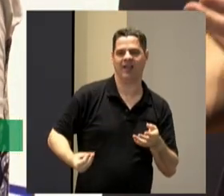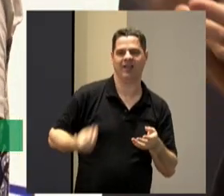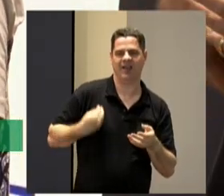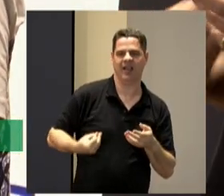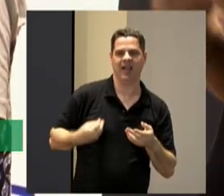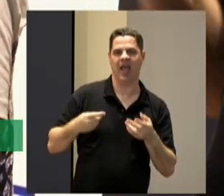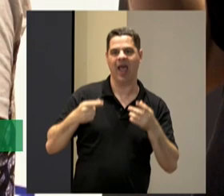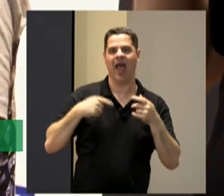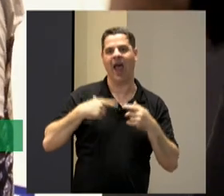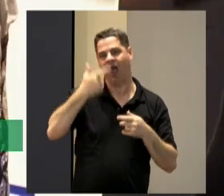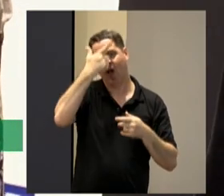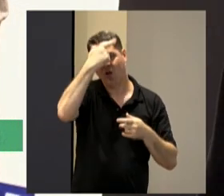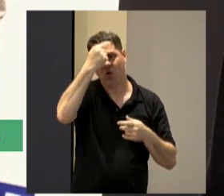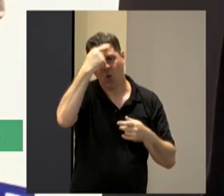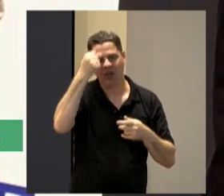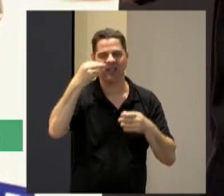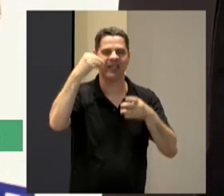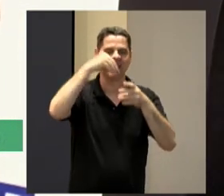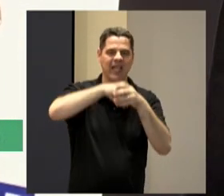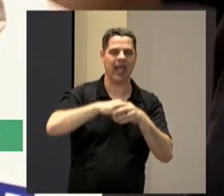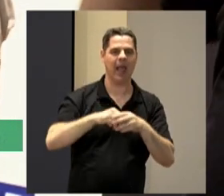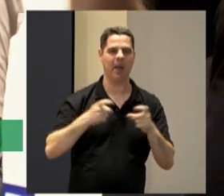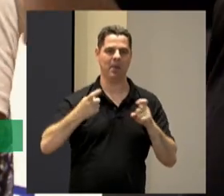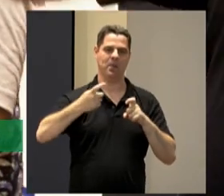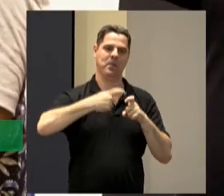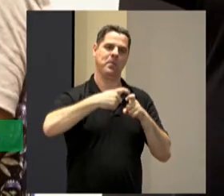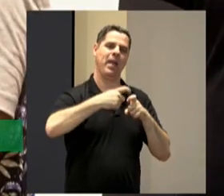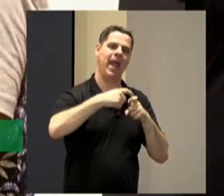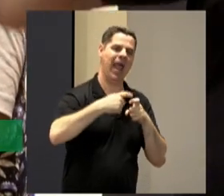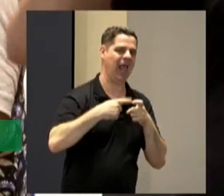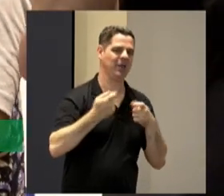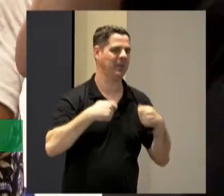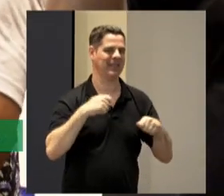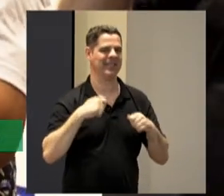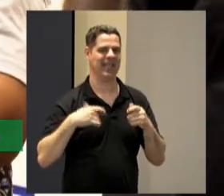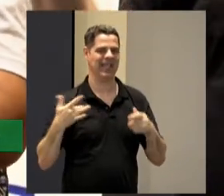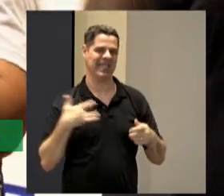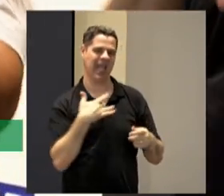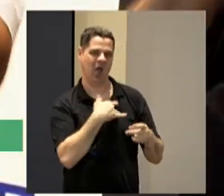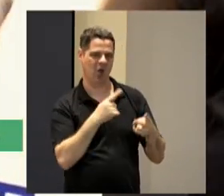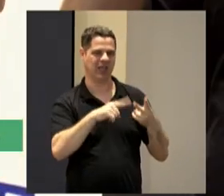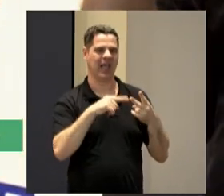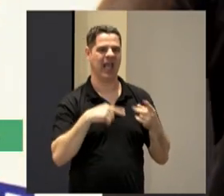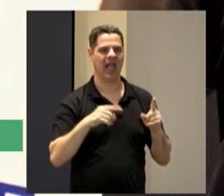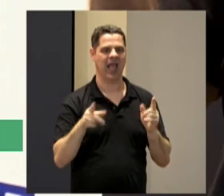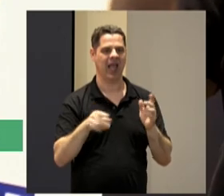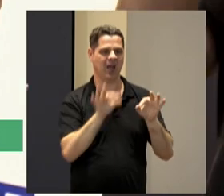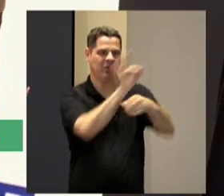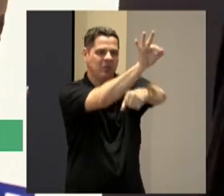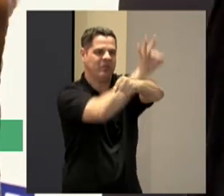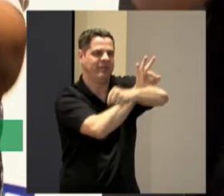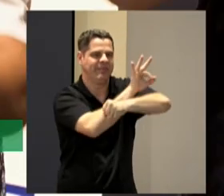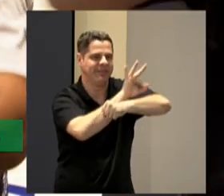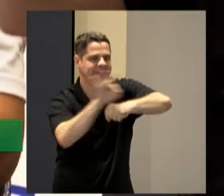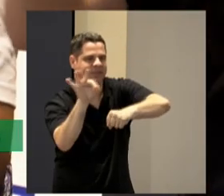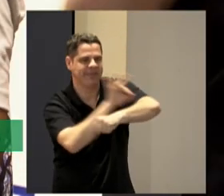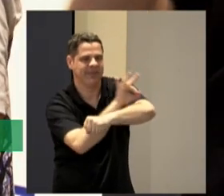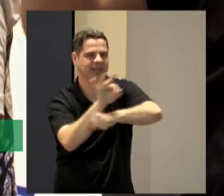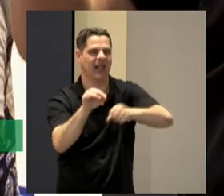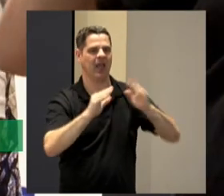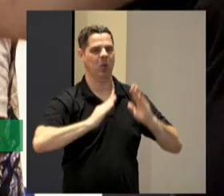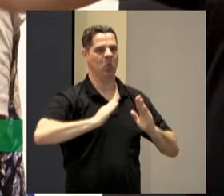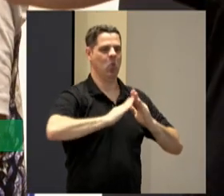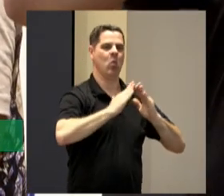na universidade. Já tínhamos médico, não precisava mais falar de saúde. Já tínhamos arquiteto, não precisaria mais falar de